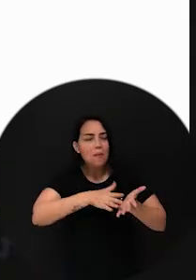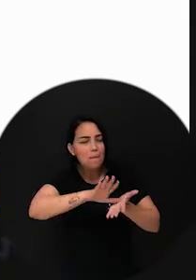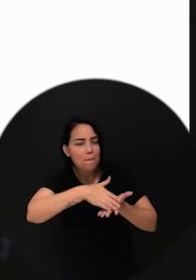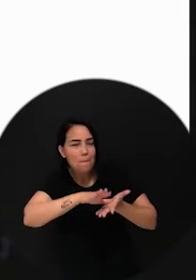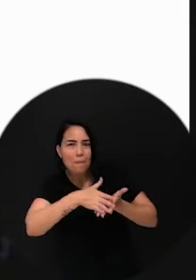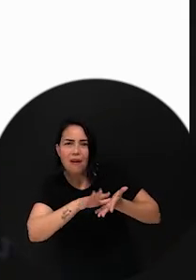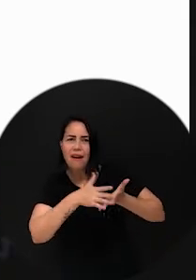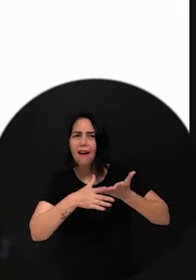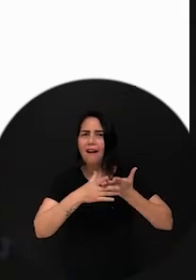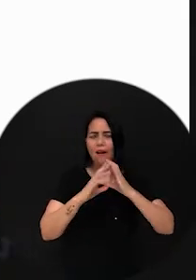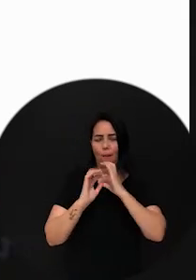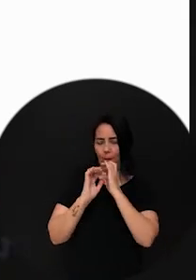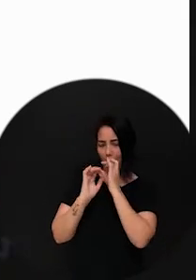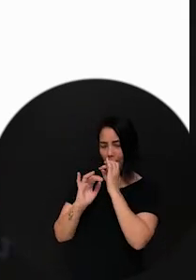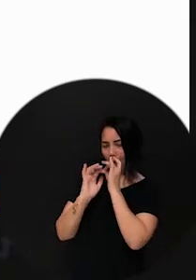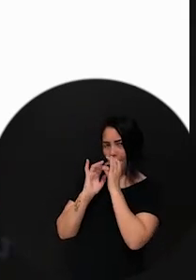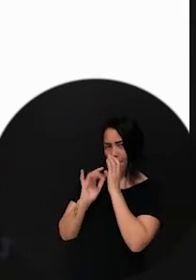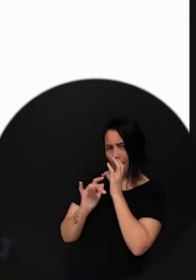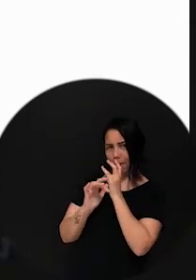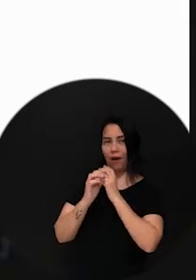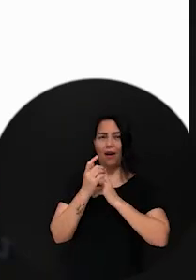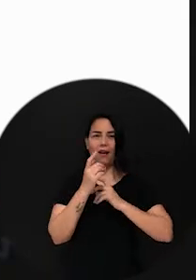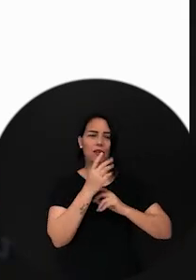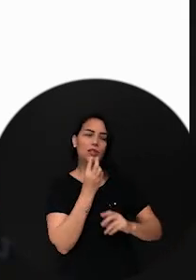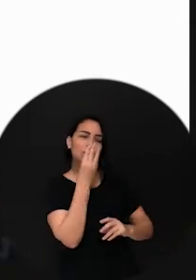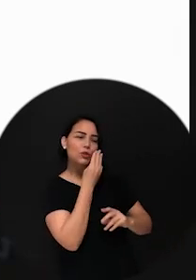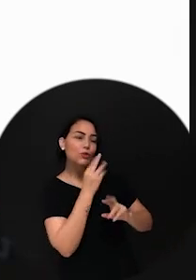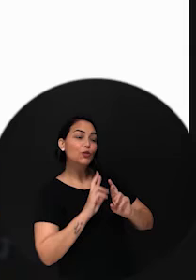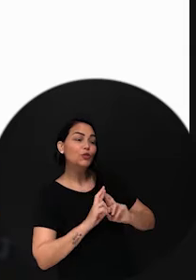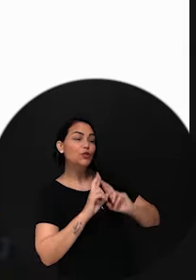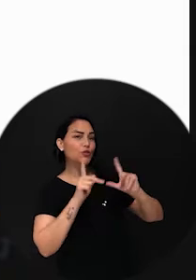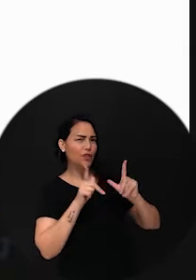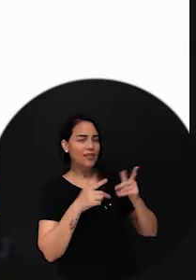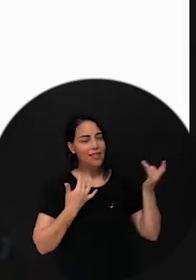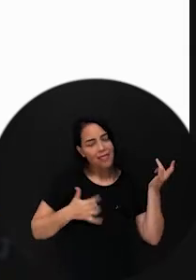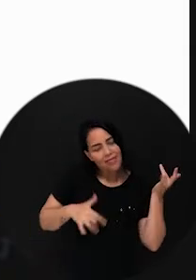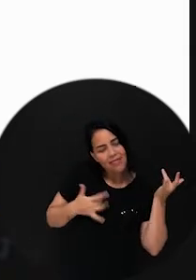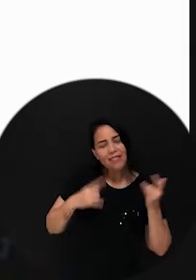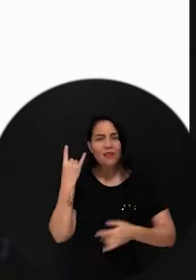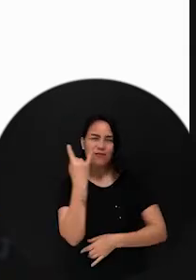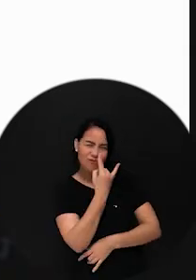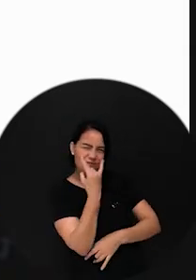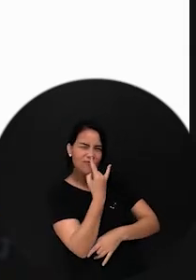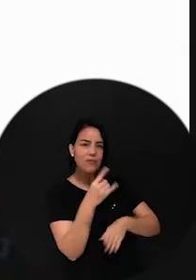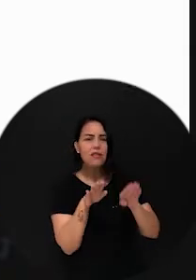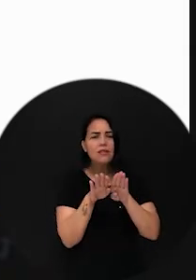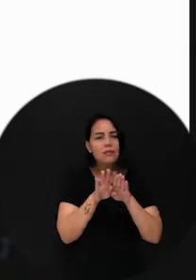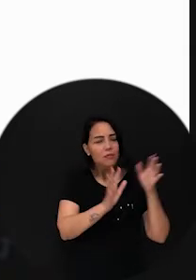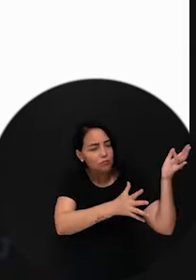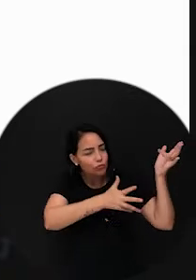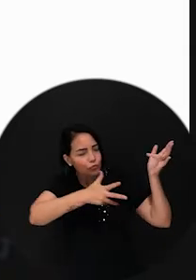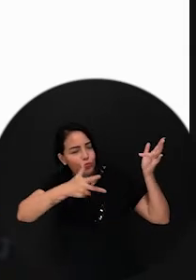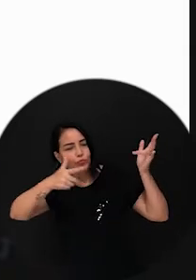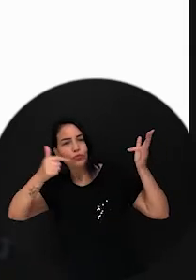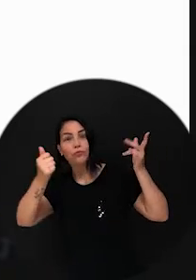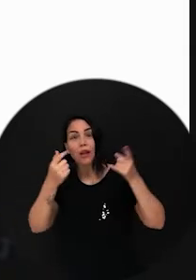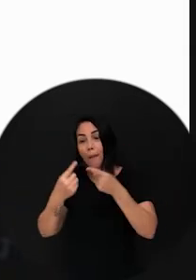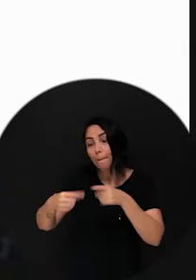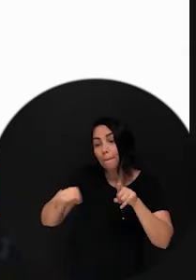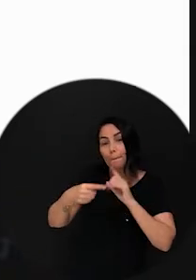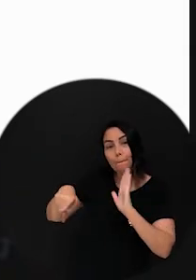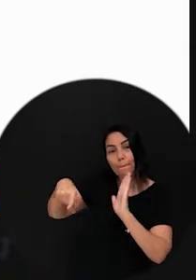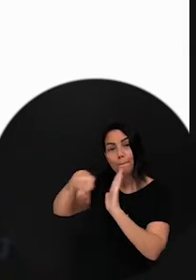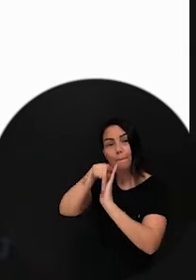fagote, flauta doce, flauta transversal, guitarra, harpa, musicalização infantil para